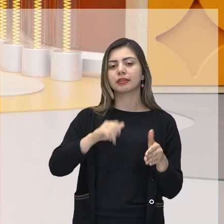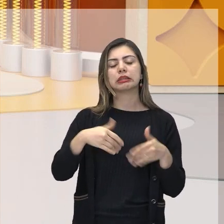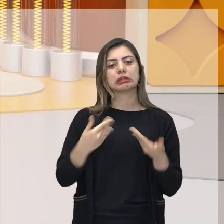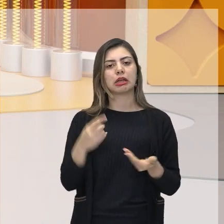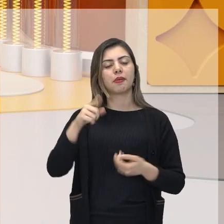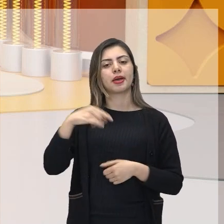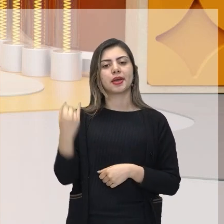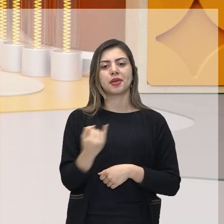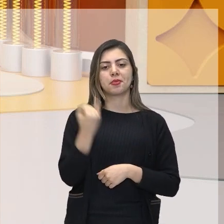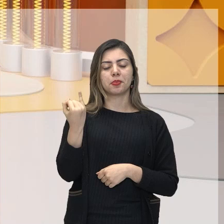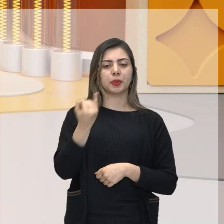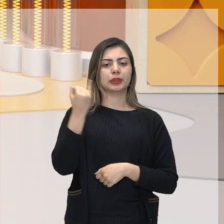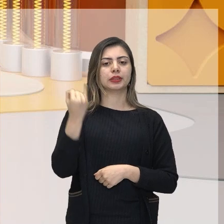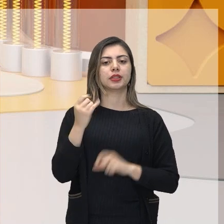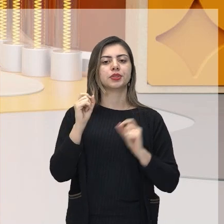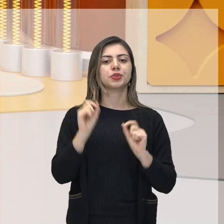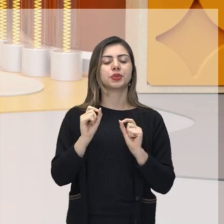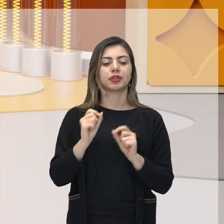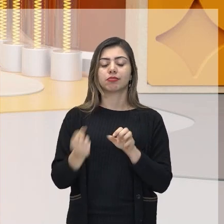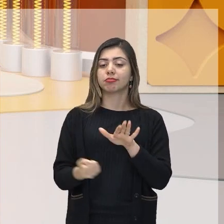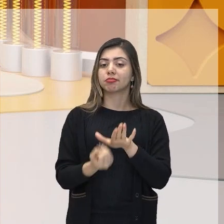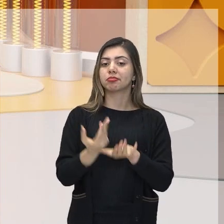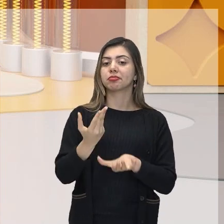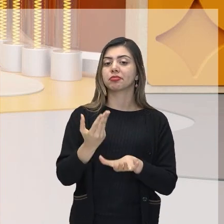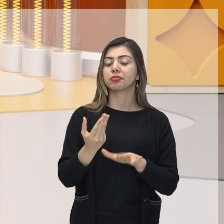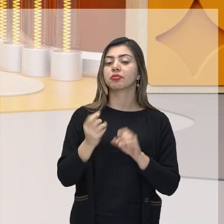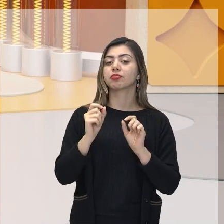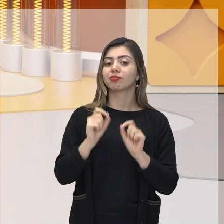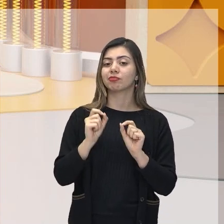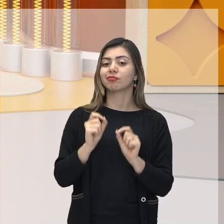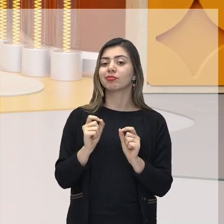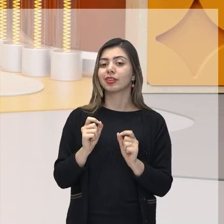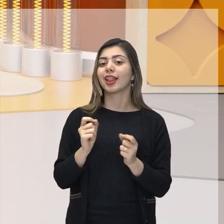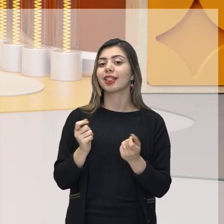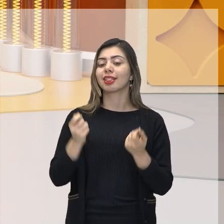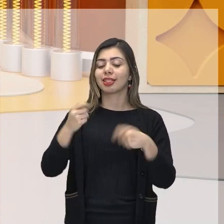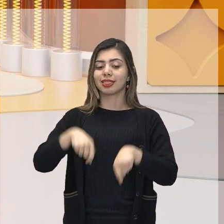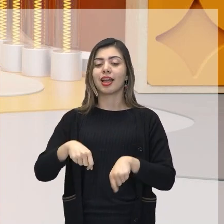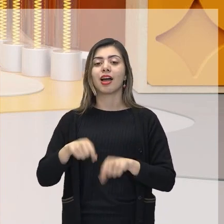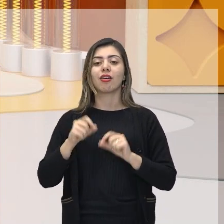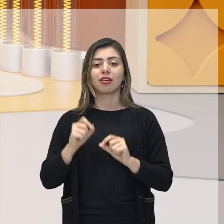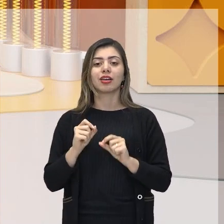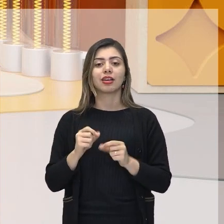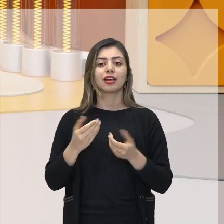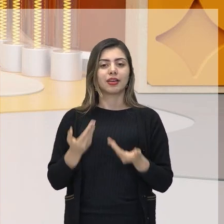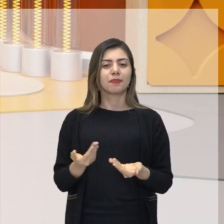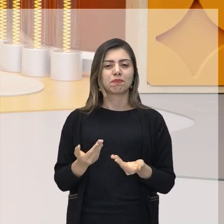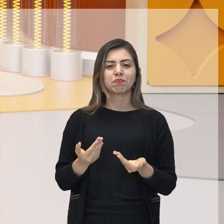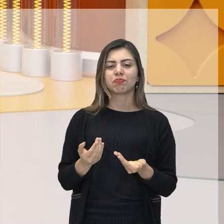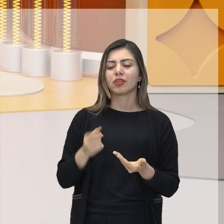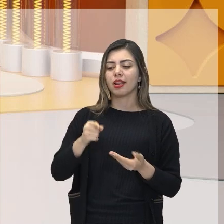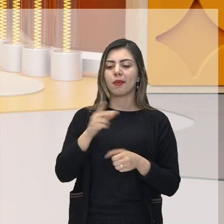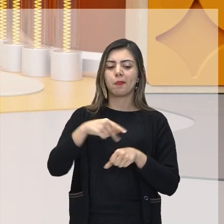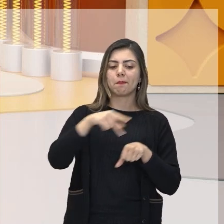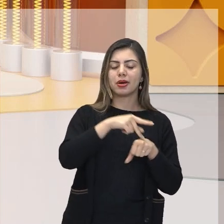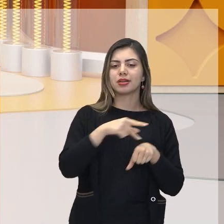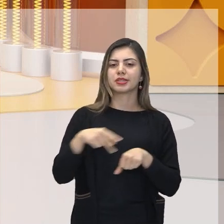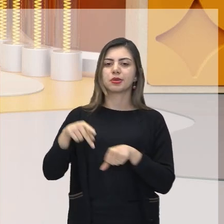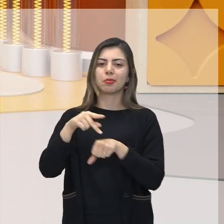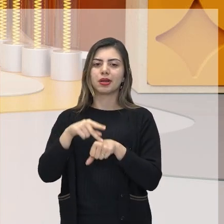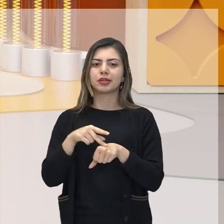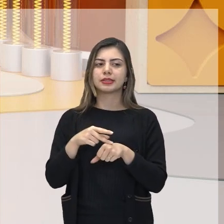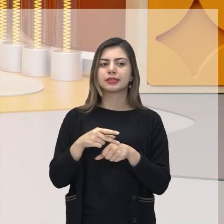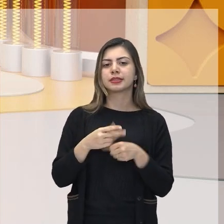para o surgimento e o crescimento de certa animosidade entre os países.